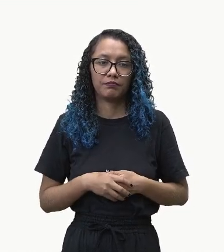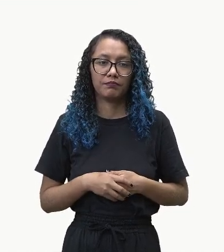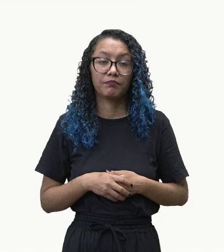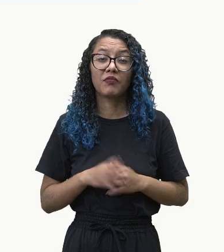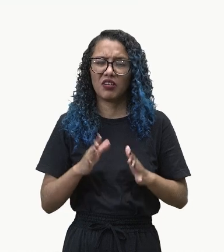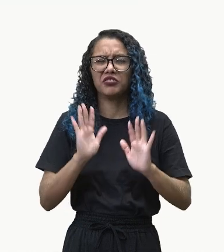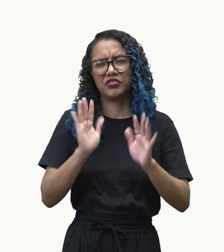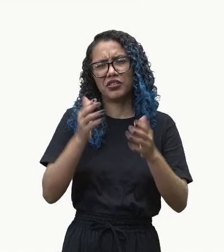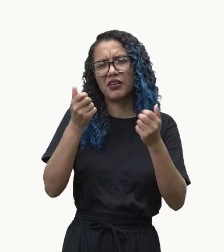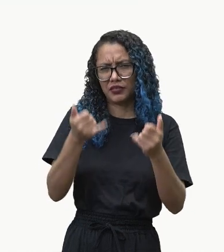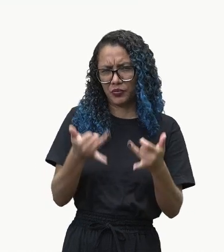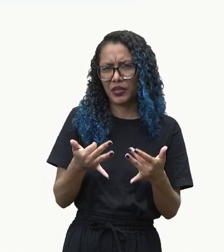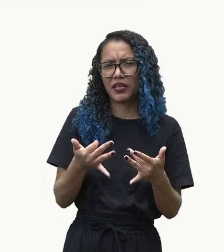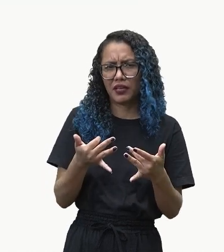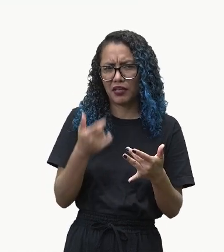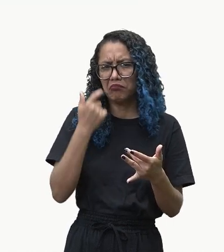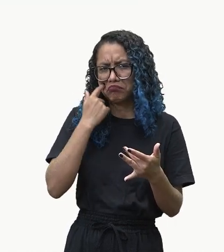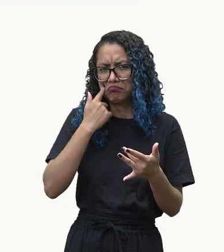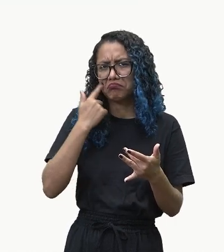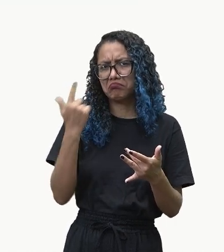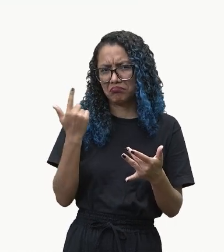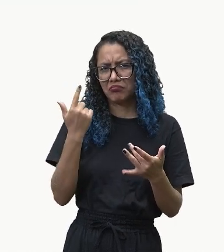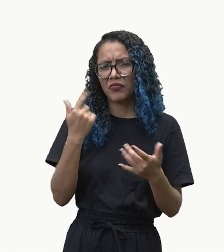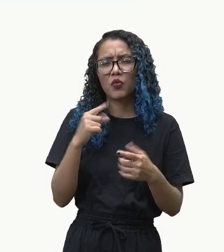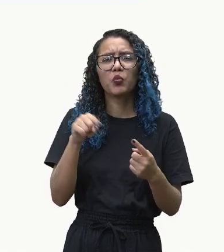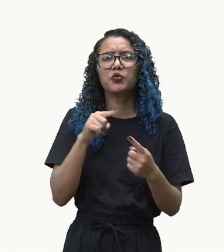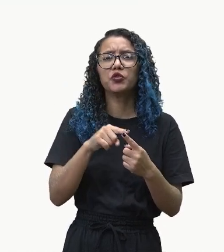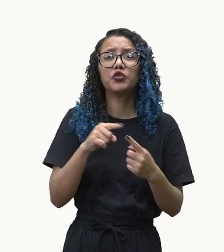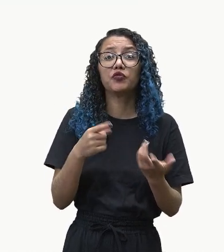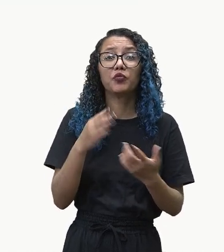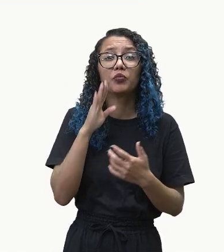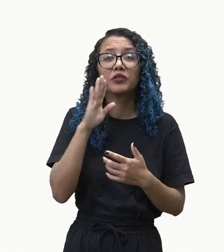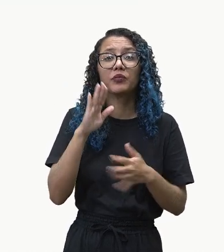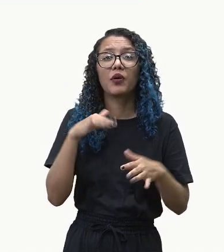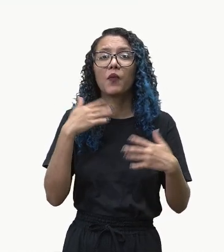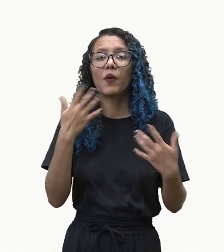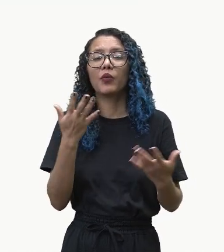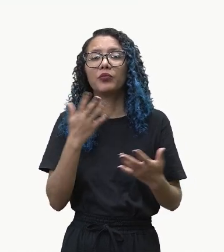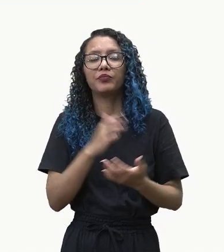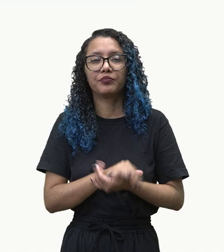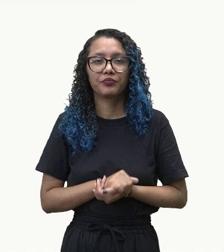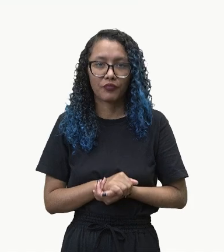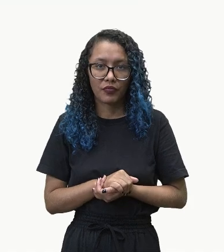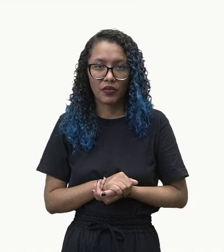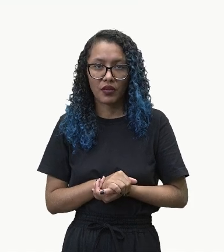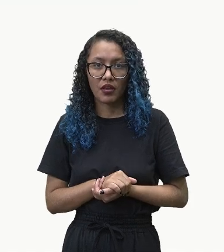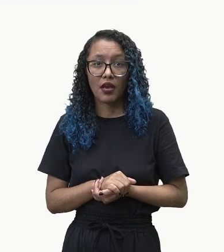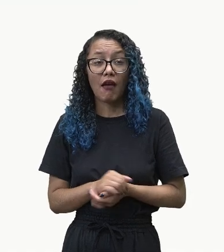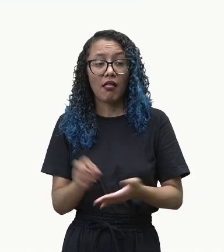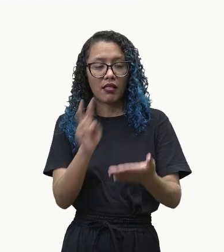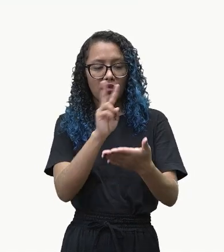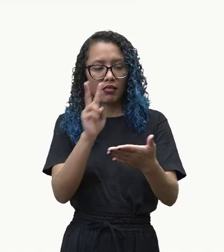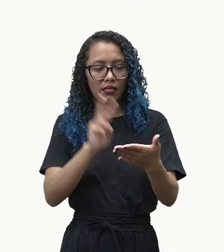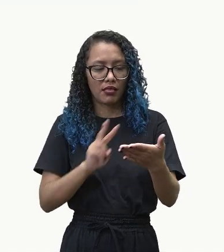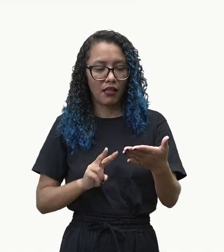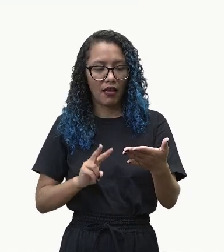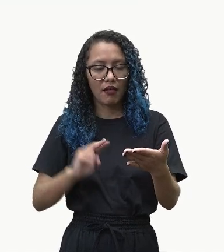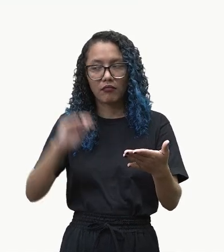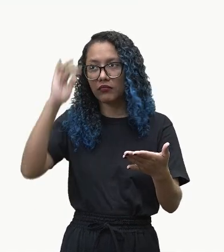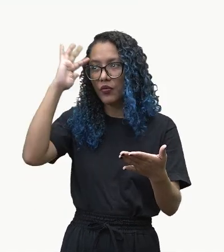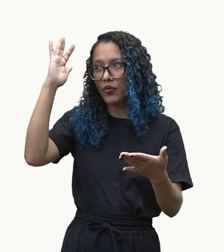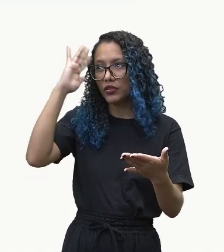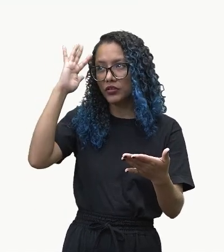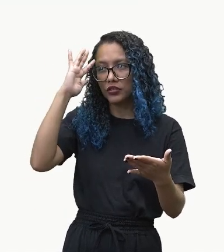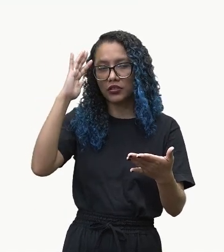gente acabou de comentar, né? O intuito vai ser sempre você visualizar, você criar essa imagem daquele